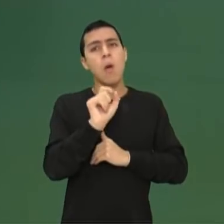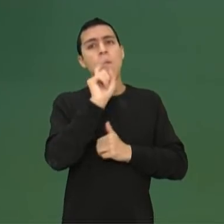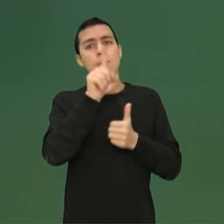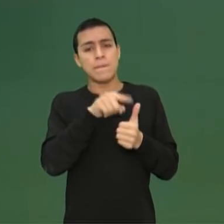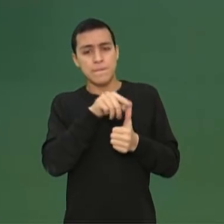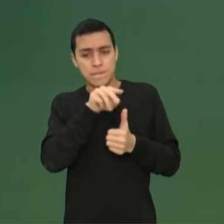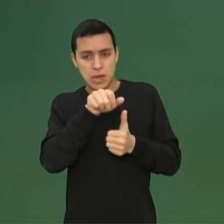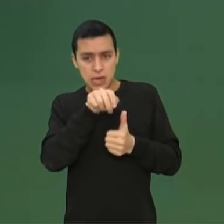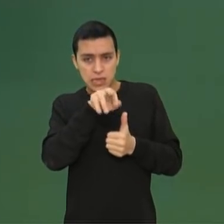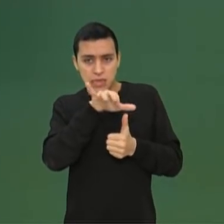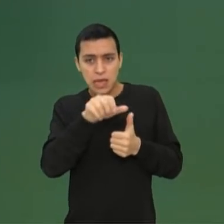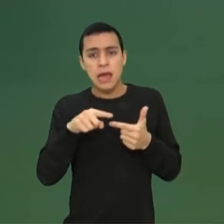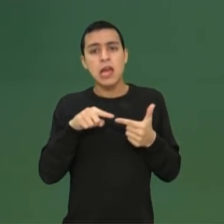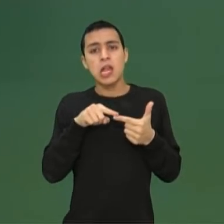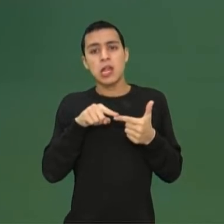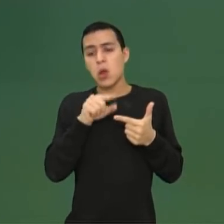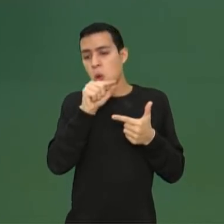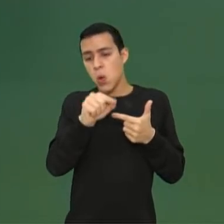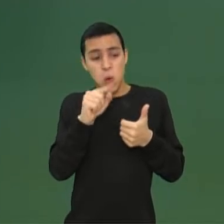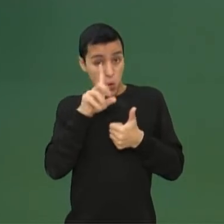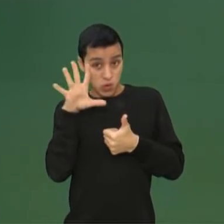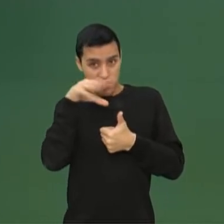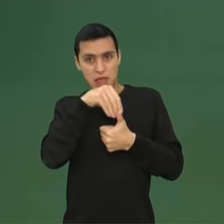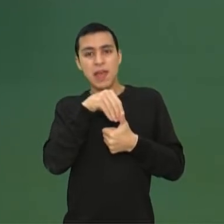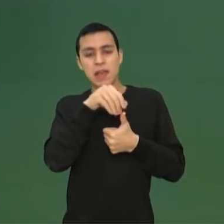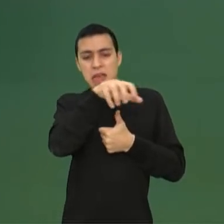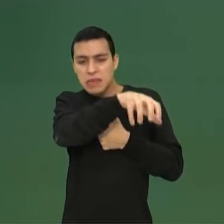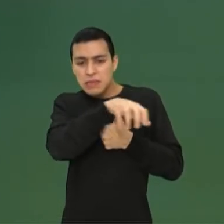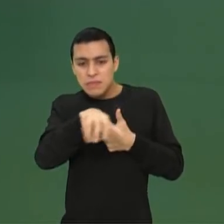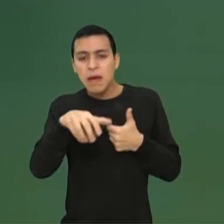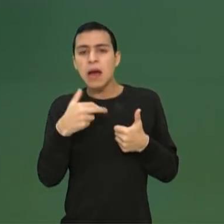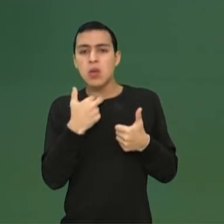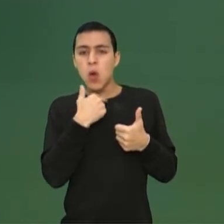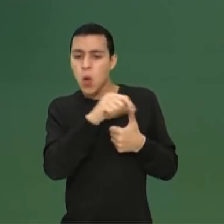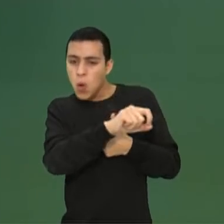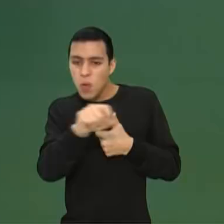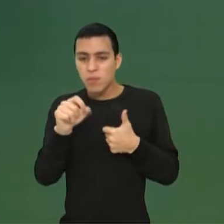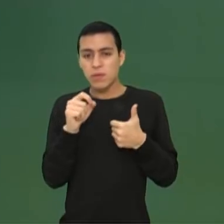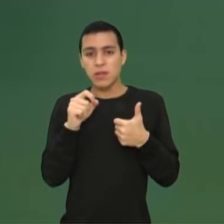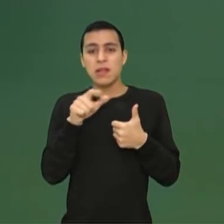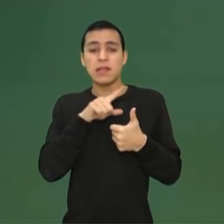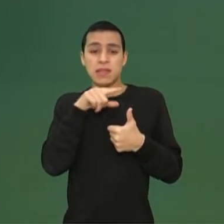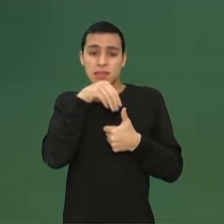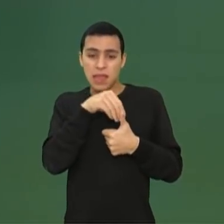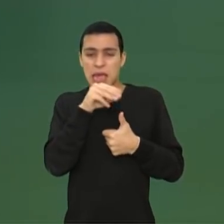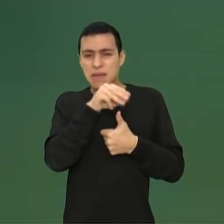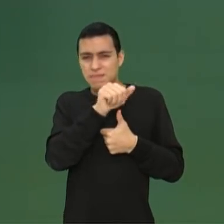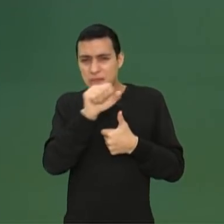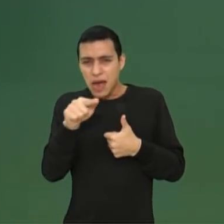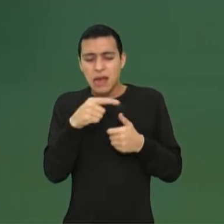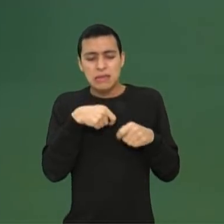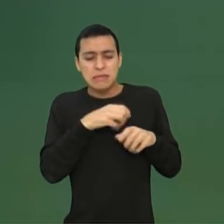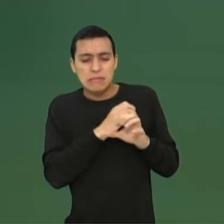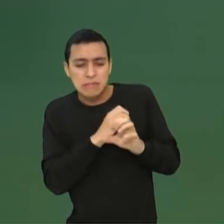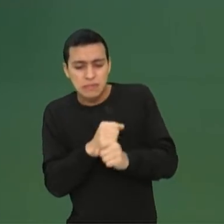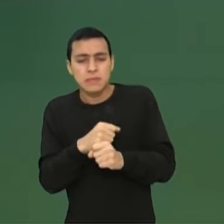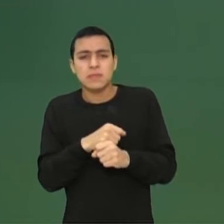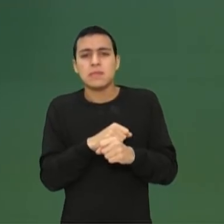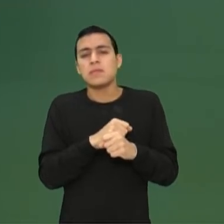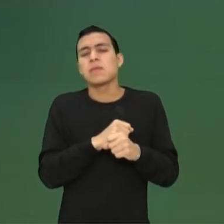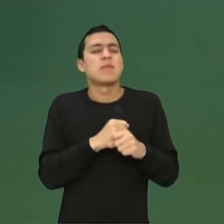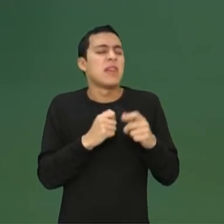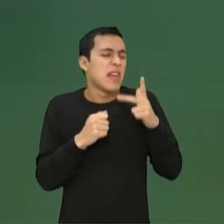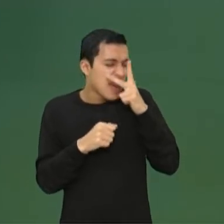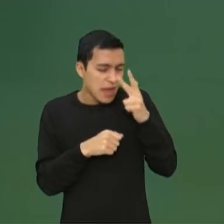sequência. Matéria é tudo aquilo que ocupa um lugar no espaço, tem massa e eu posso medir. É a parte bruta,